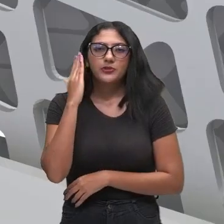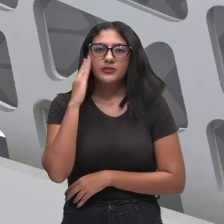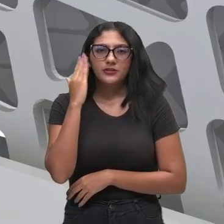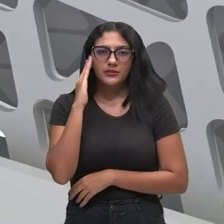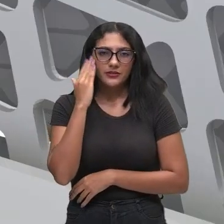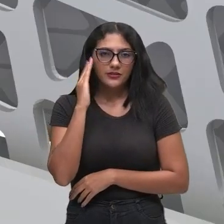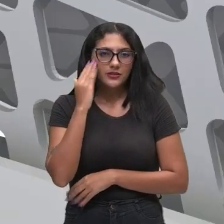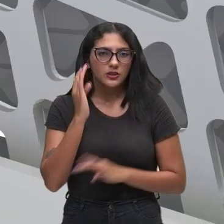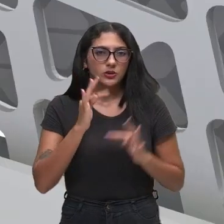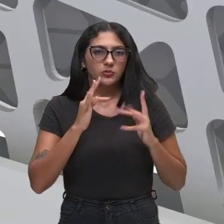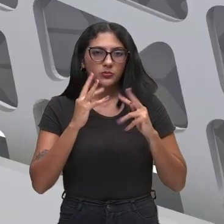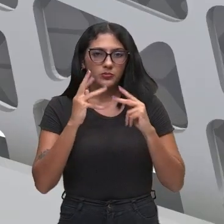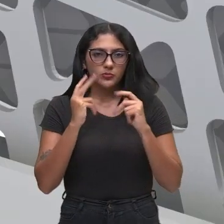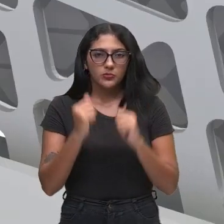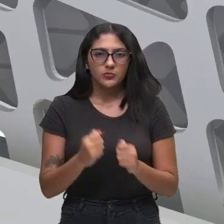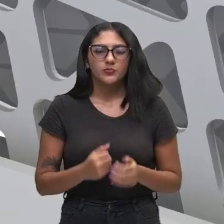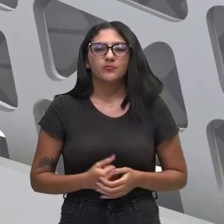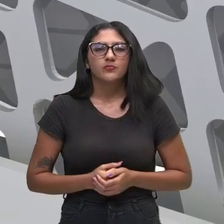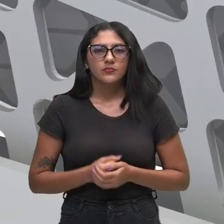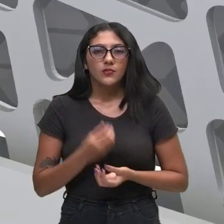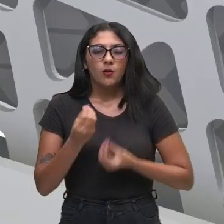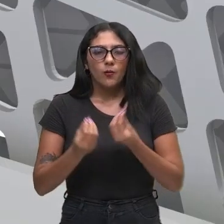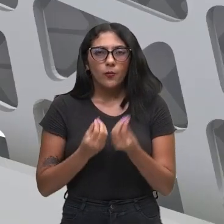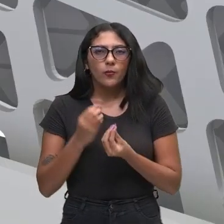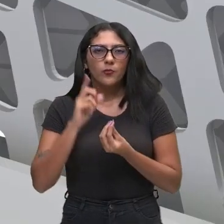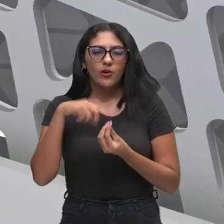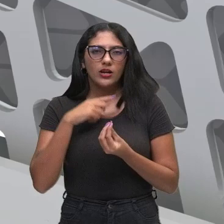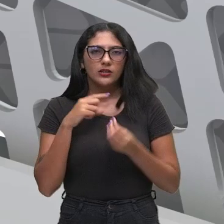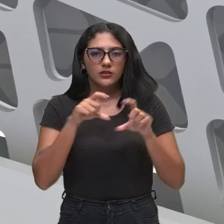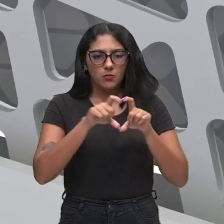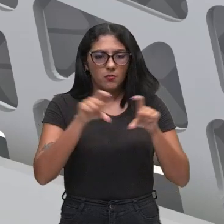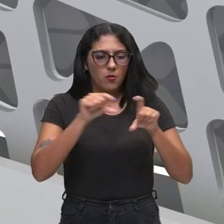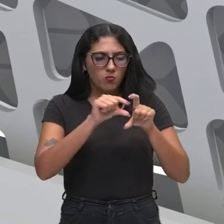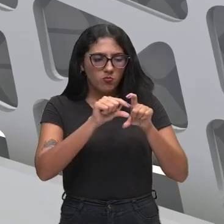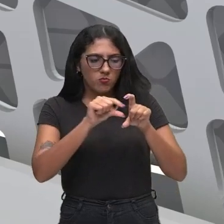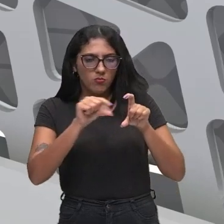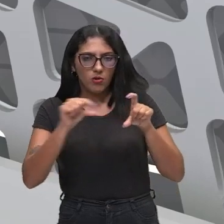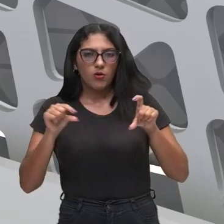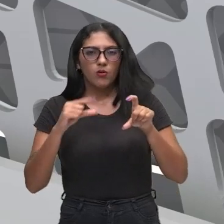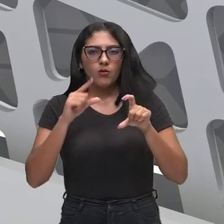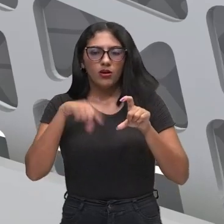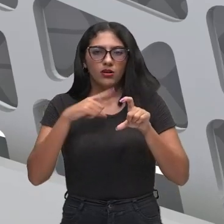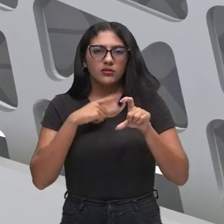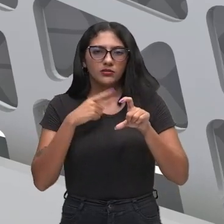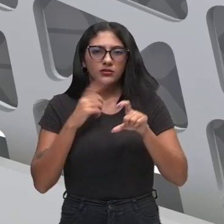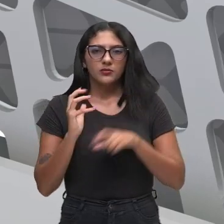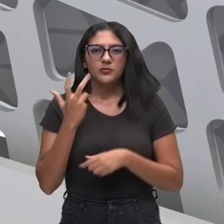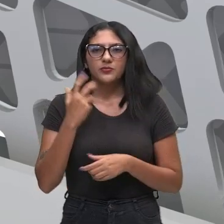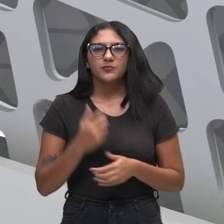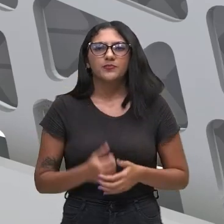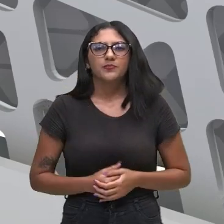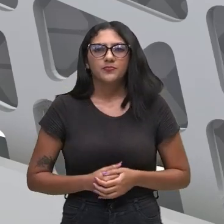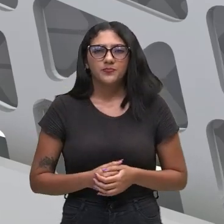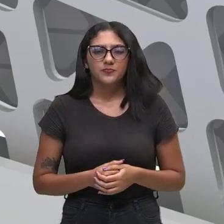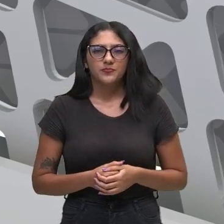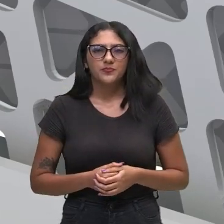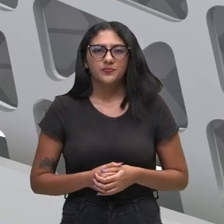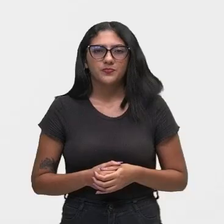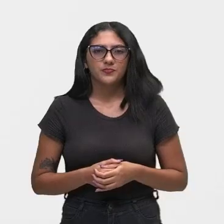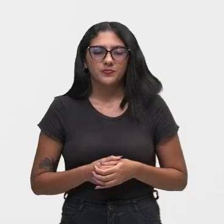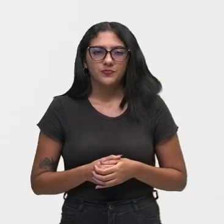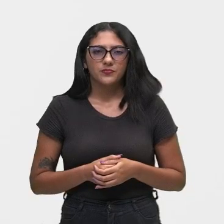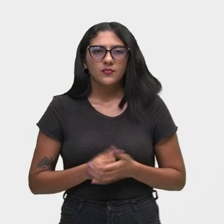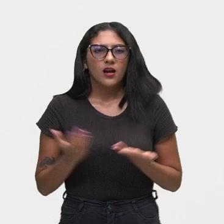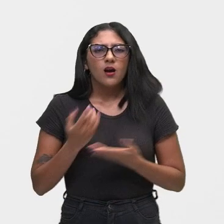aí e o funcionamento desse pistão que era ali onde ocorria. Vejam aí.